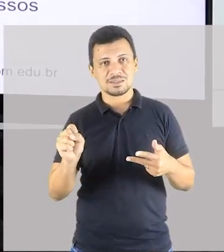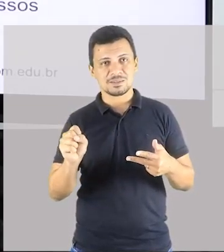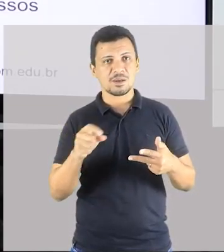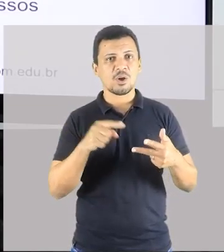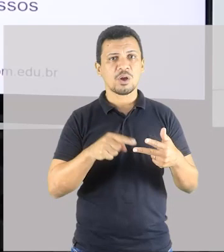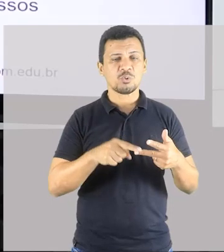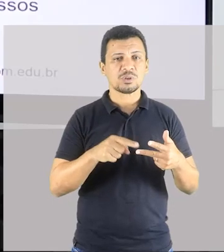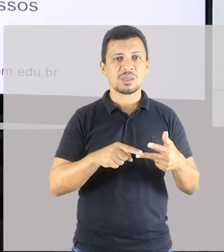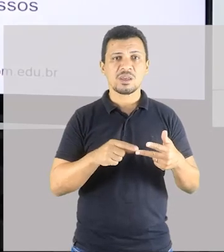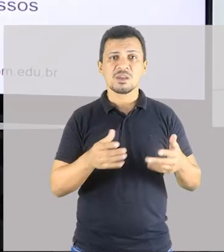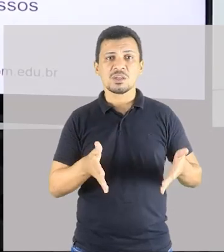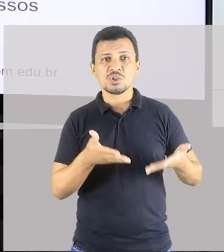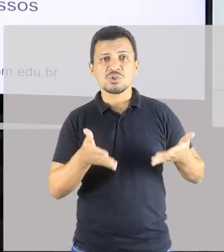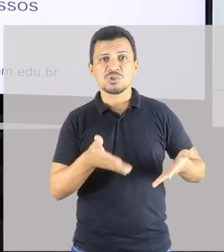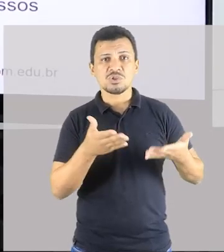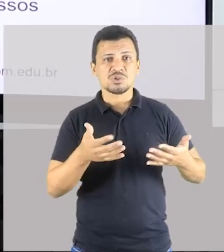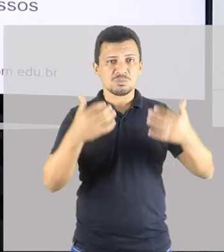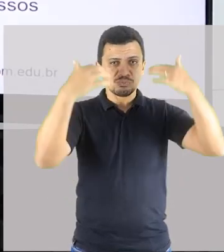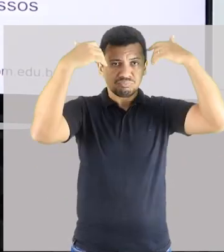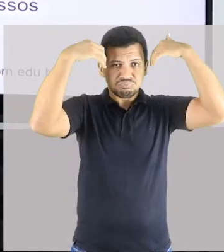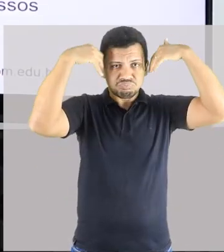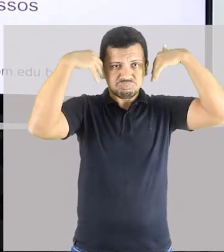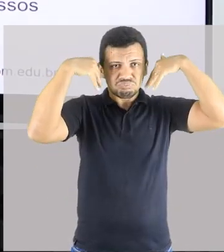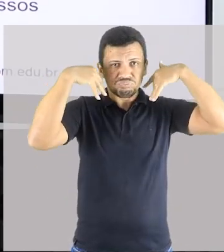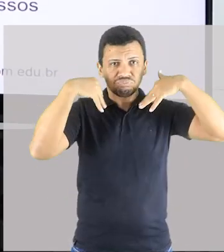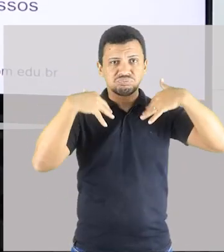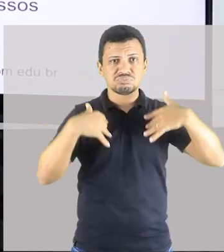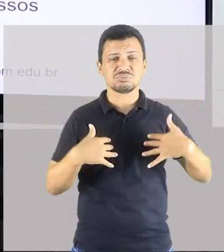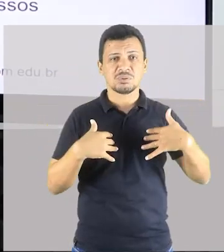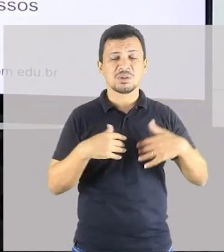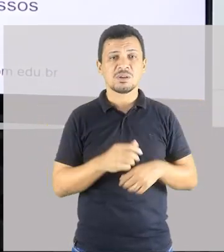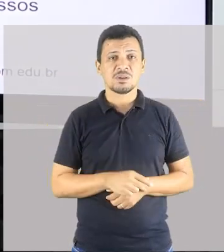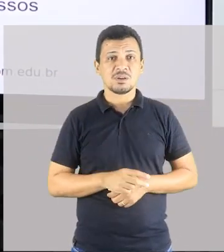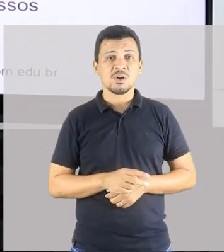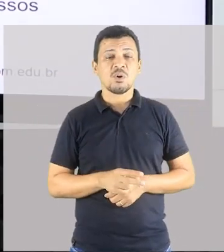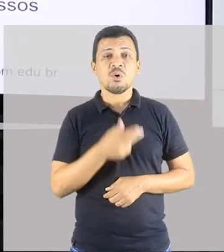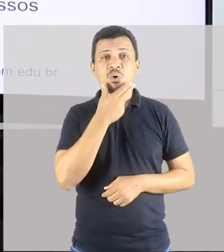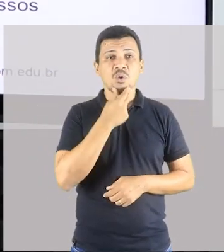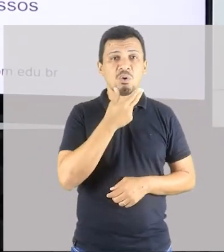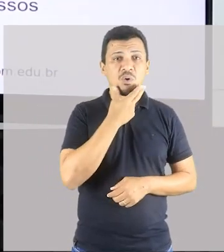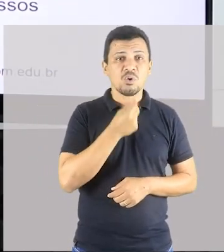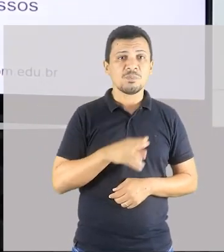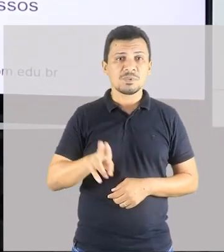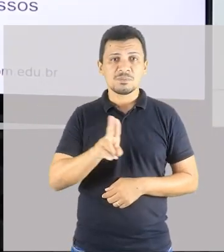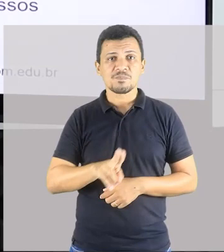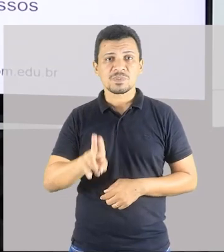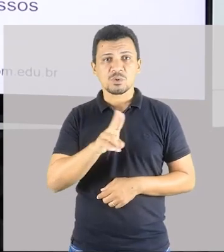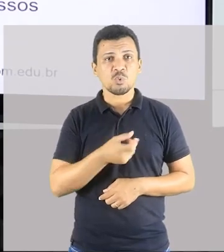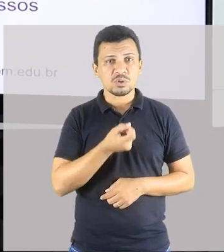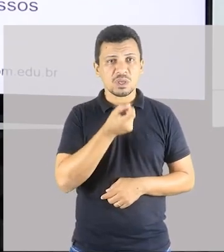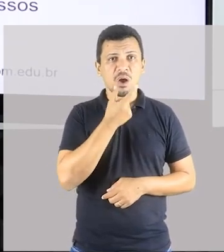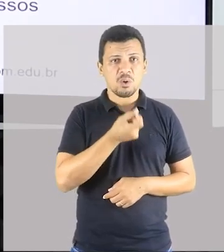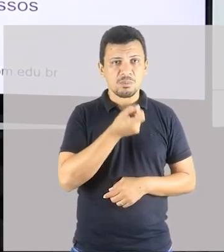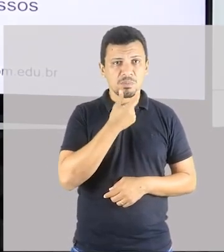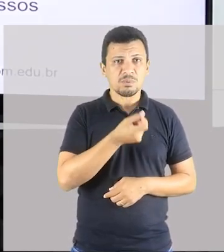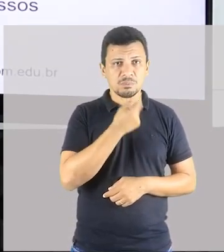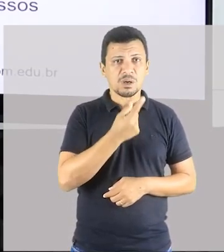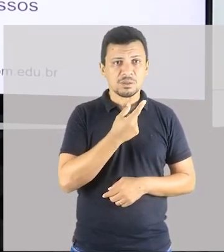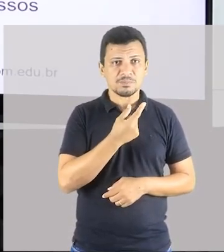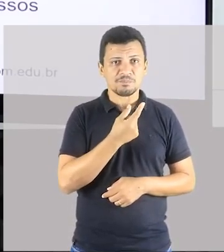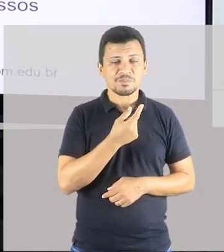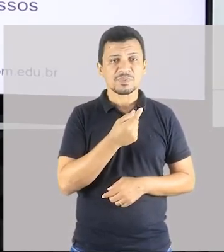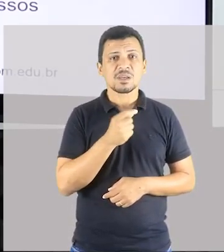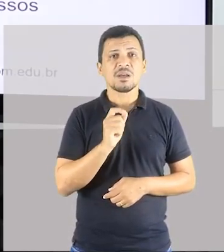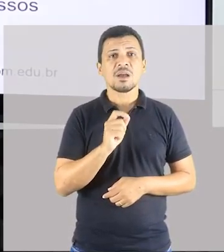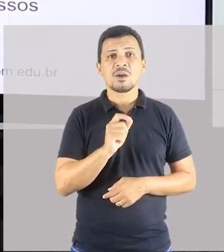tá? Por isso que muitos homens, quando utilizam a testosterona